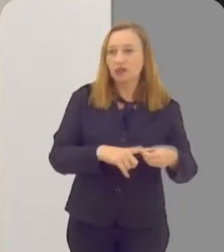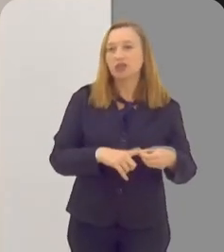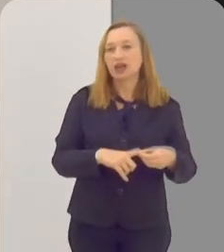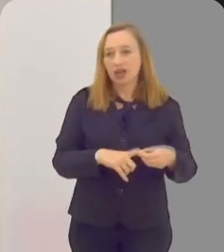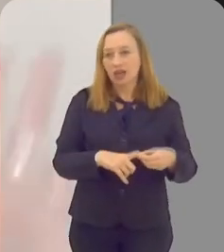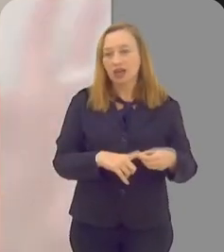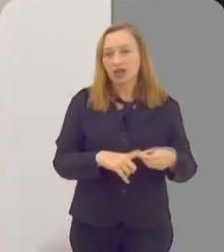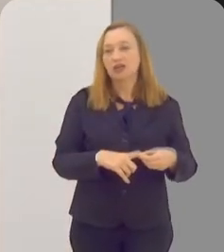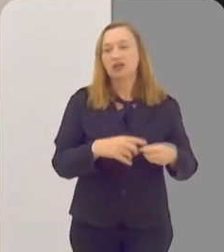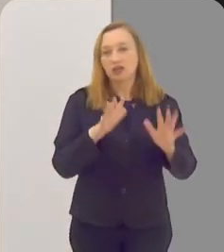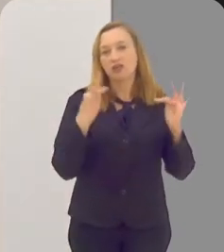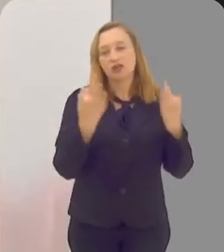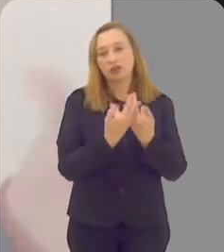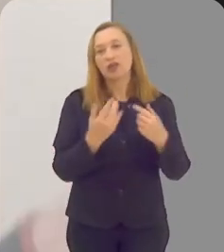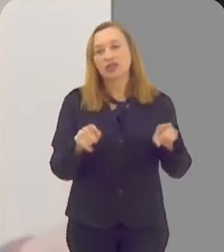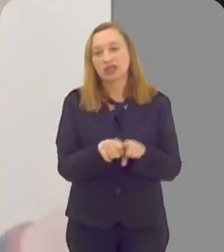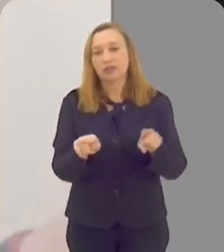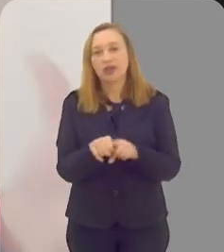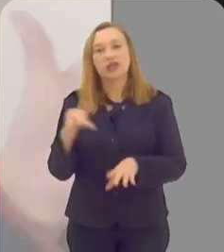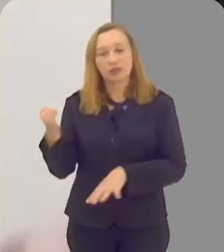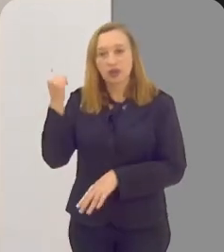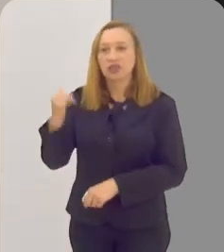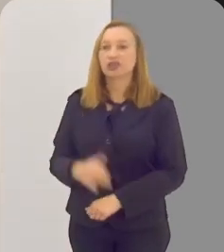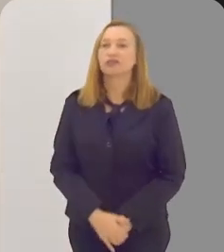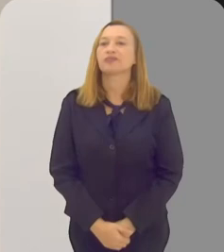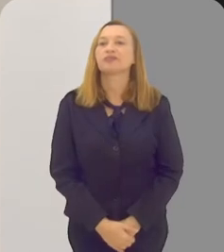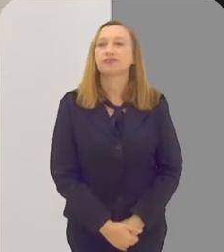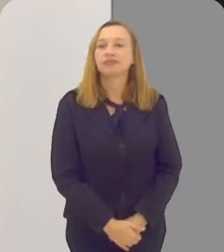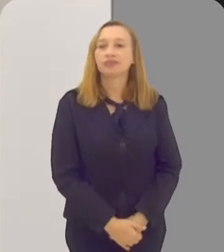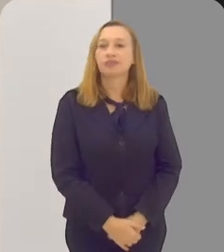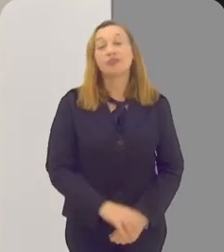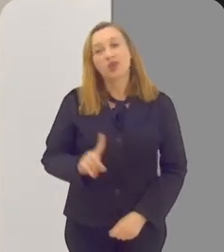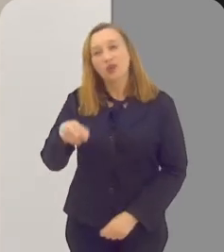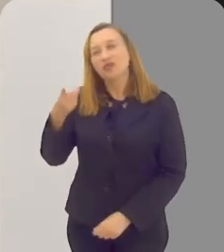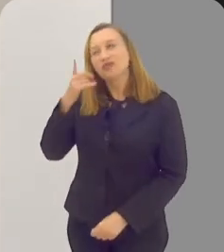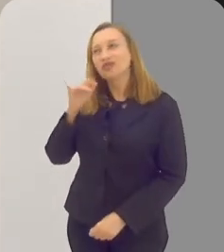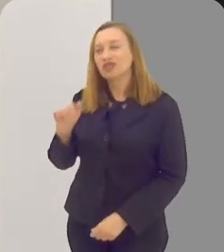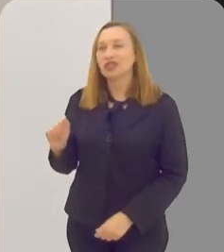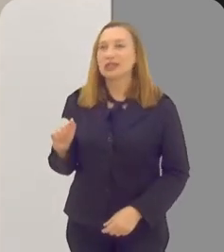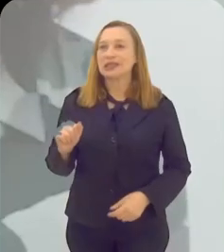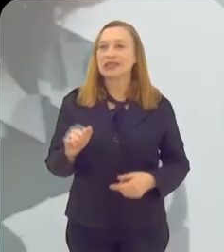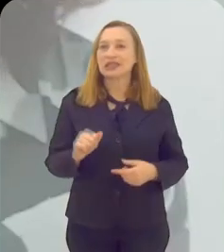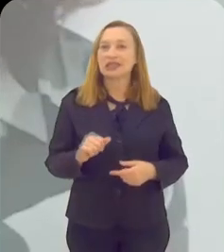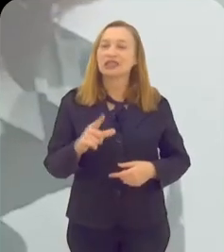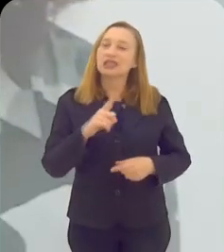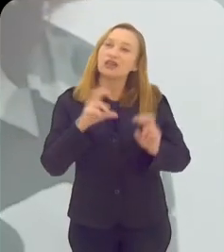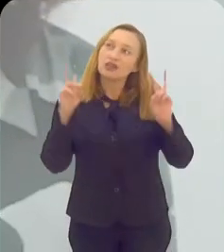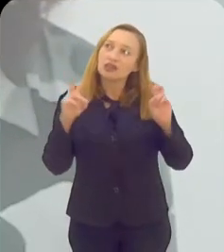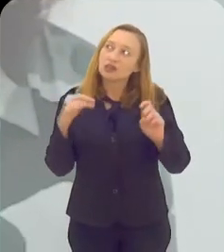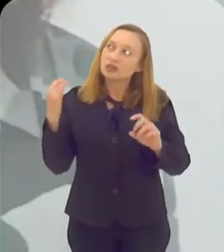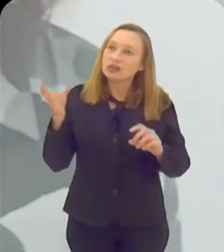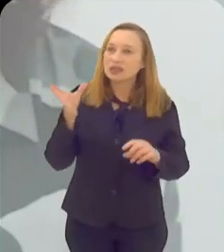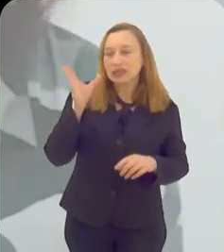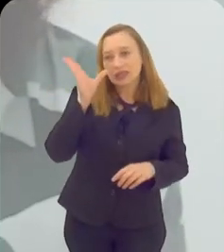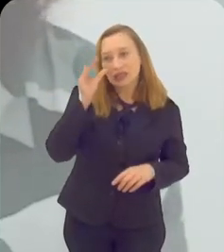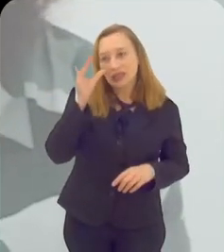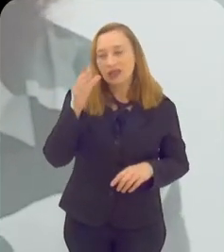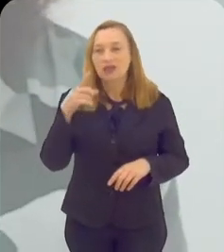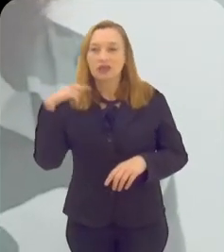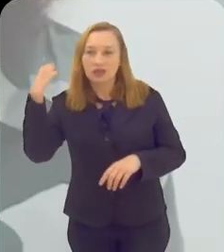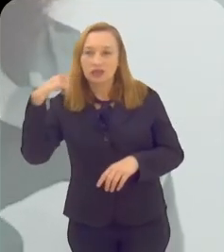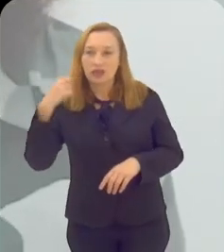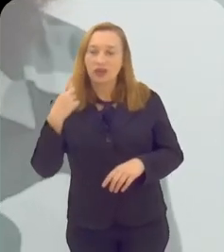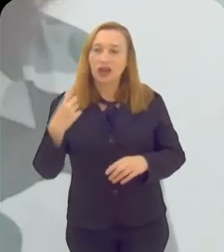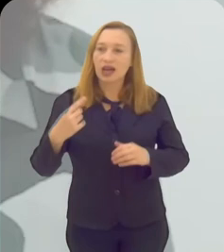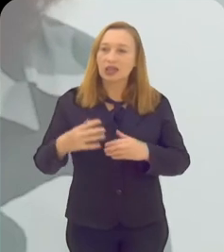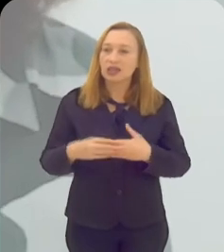ambos vão querer voltar para suas tarefas com a sua família, que também são importantes. Outro dia até teve um caso interessante,